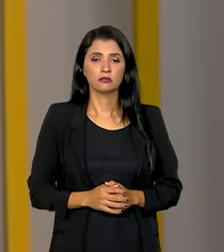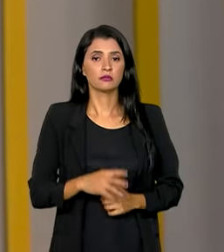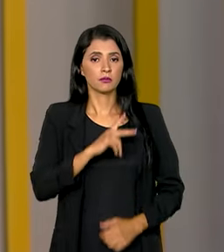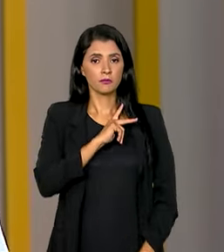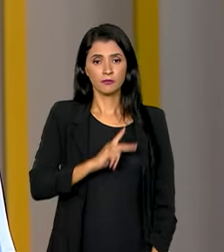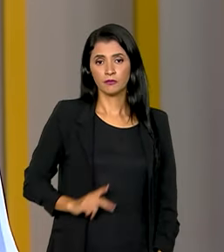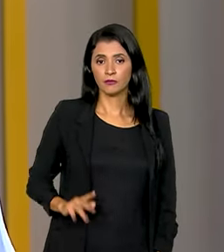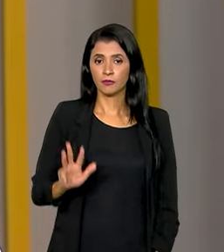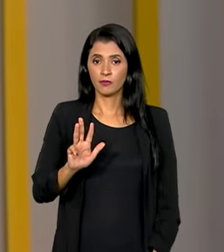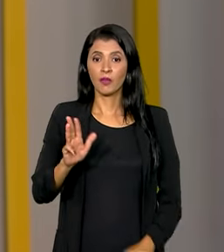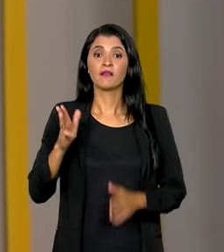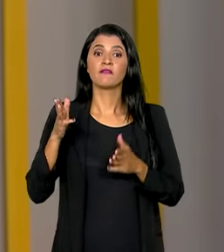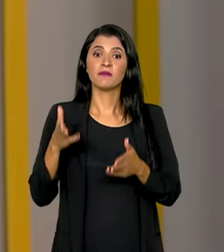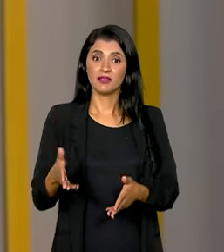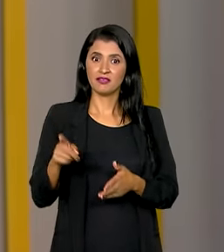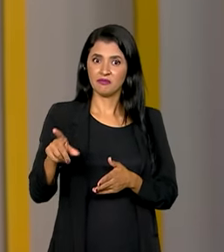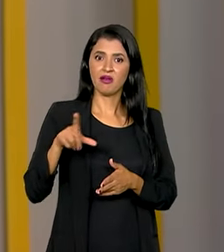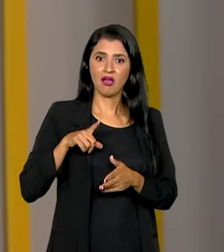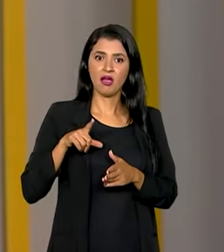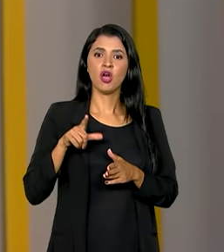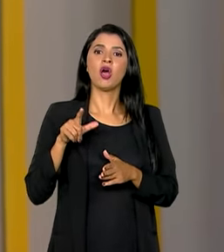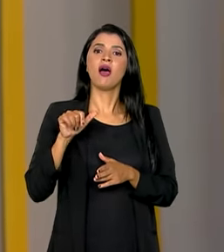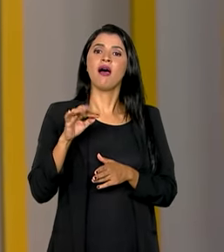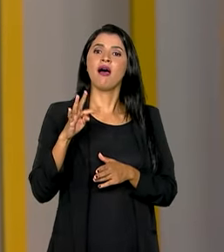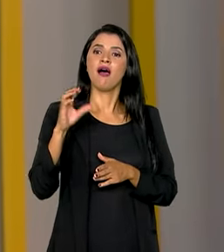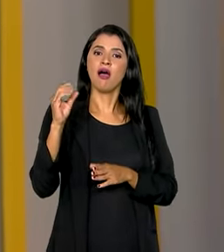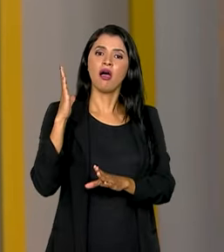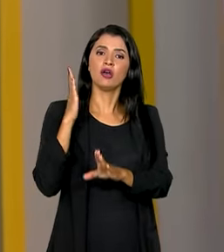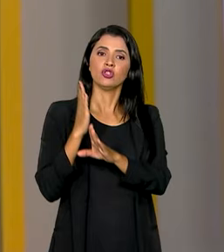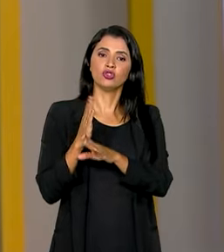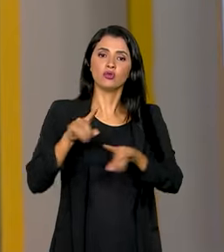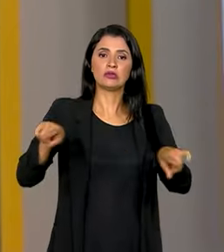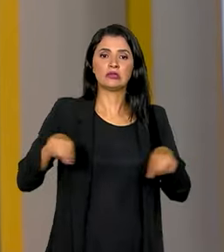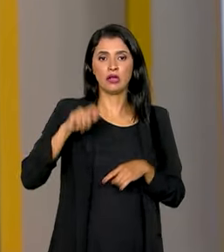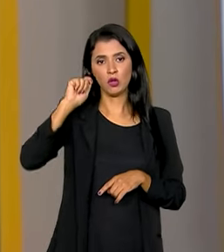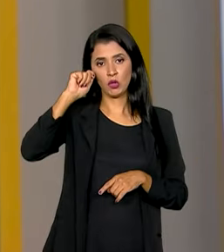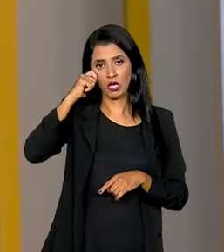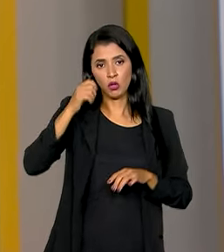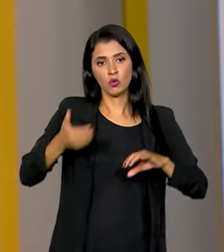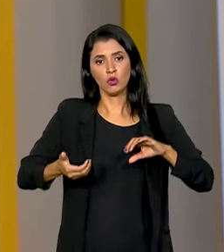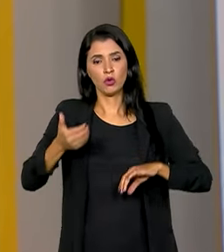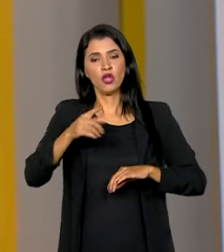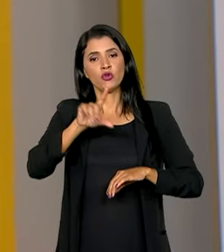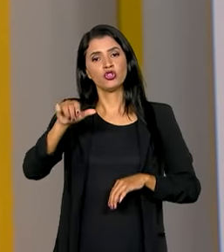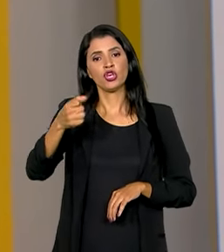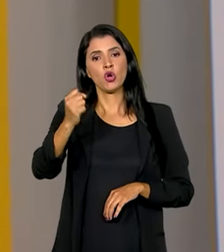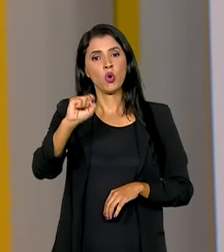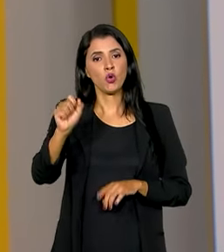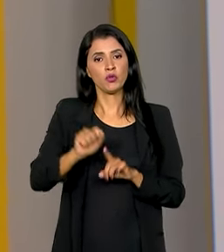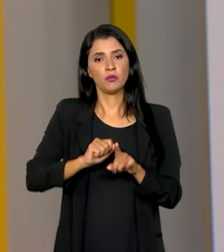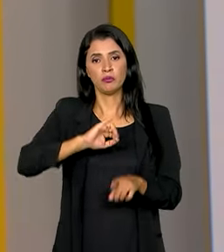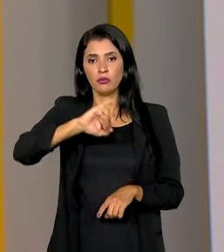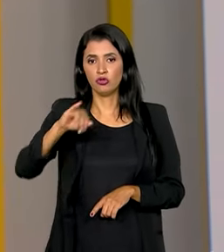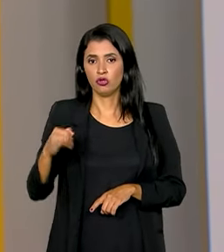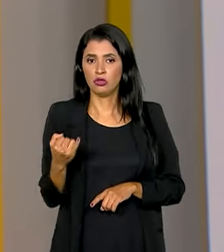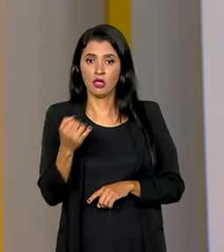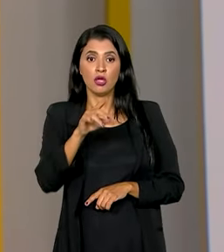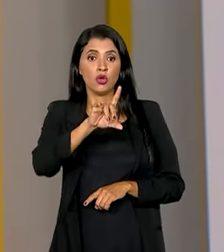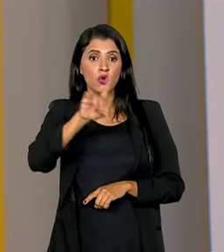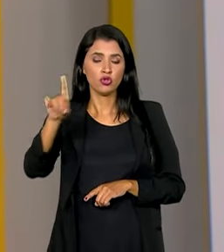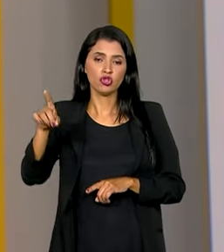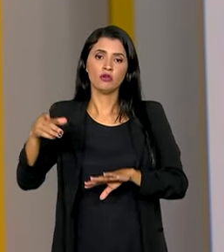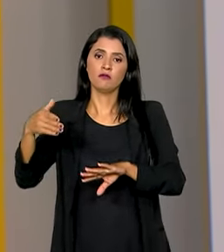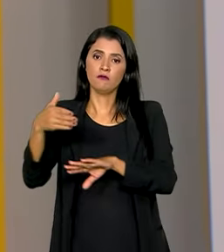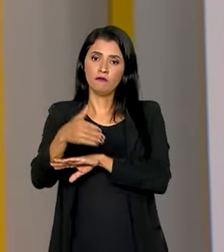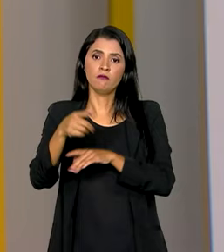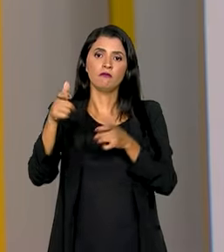presidente Lula vai participar de um ato no Salão Negro no Congresso Nacional no próximo dia 8 de janeiro, data em que a invasão